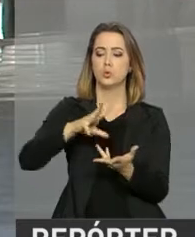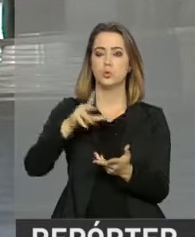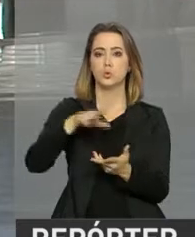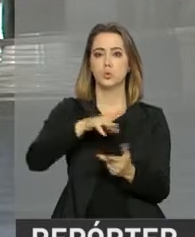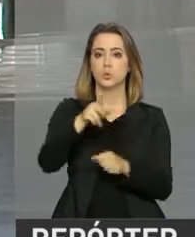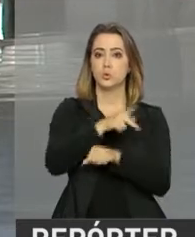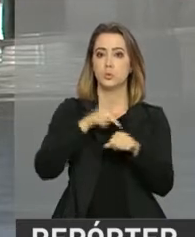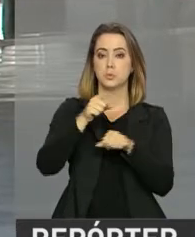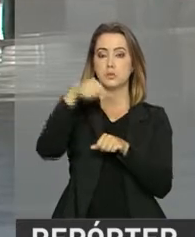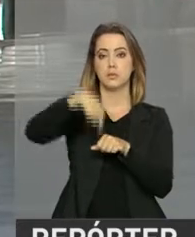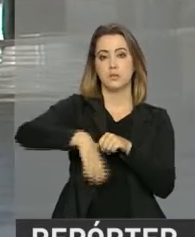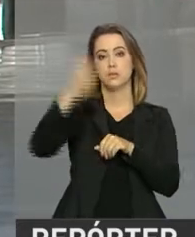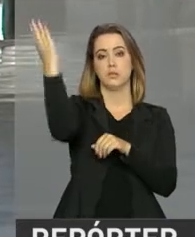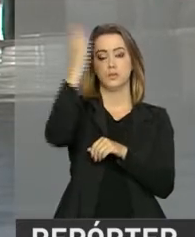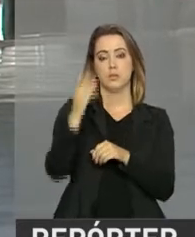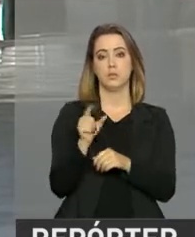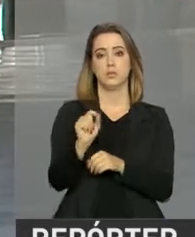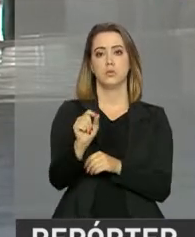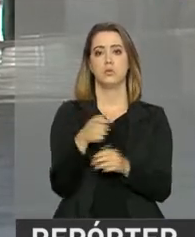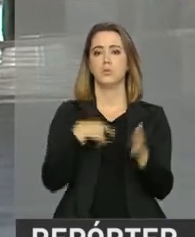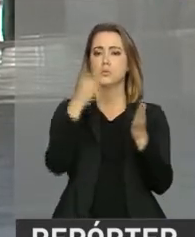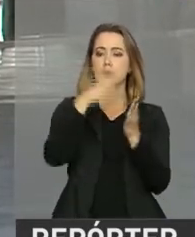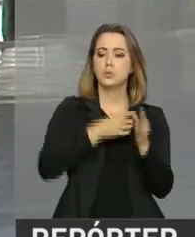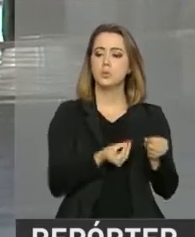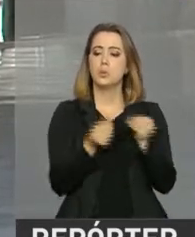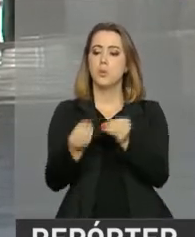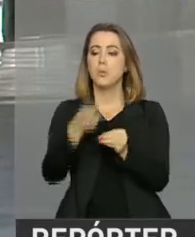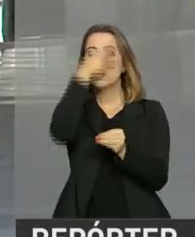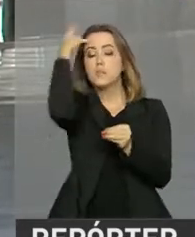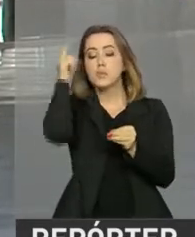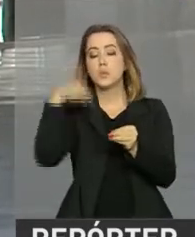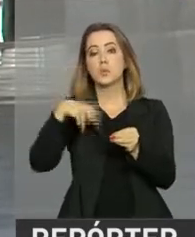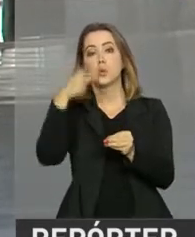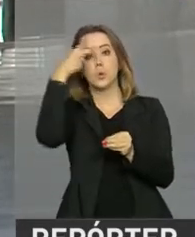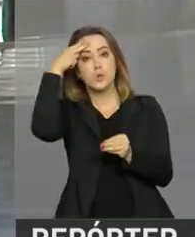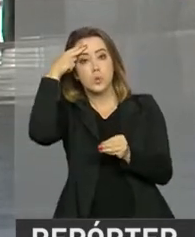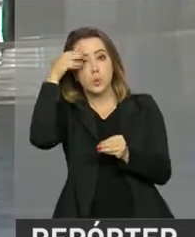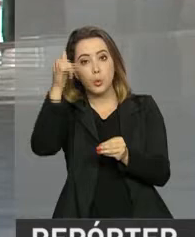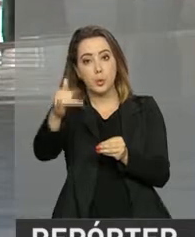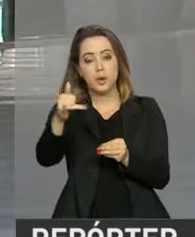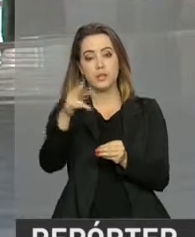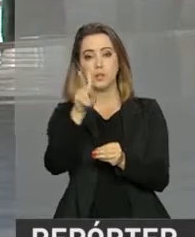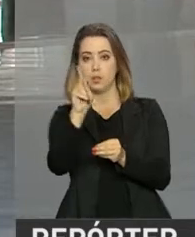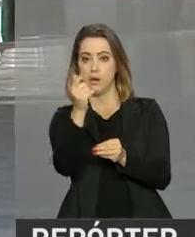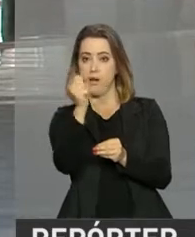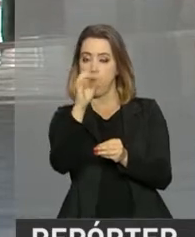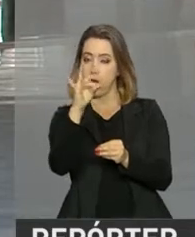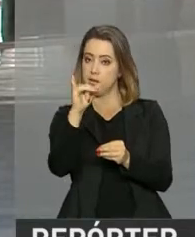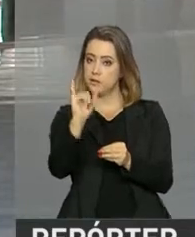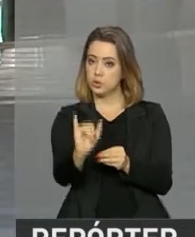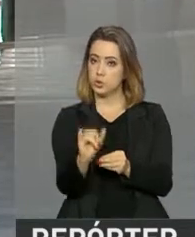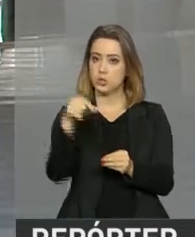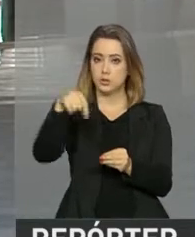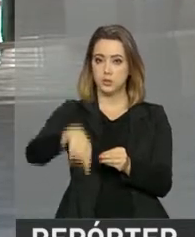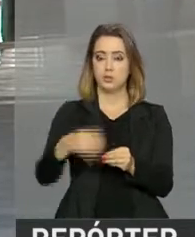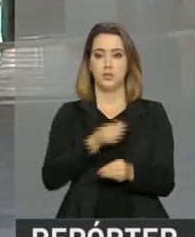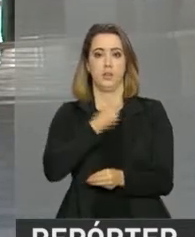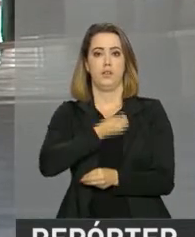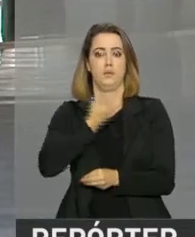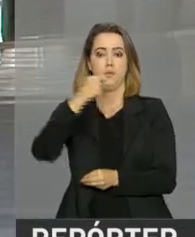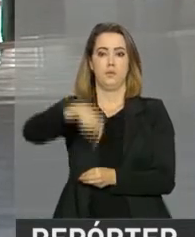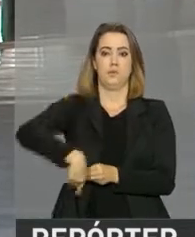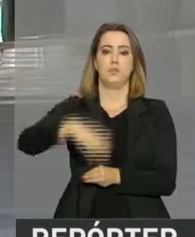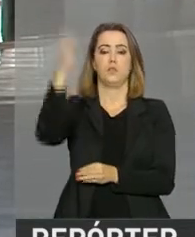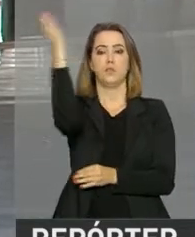regularização dos haitianos que vivem no brasil à época foi garantida a permanência de pouco mais de 43